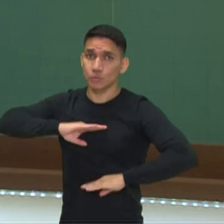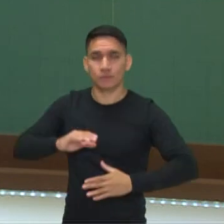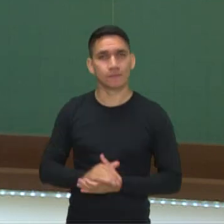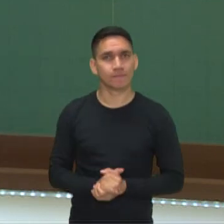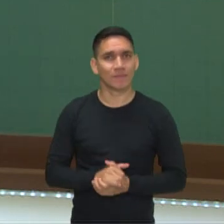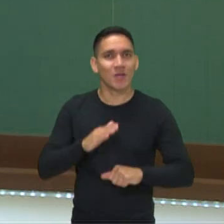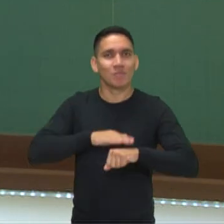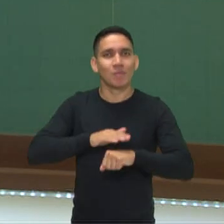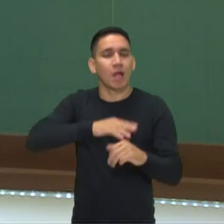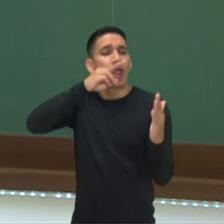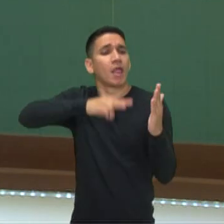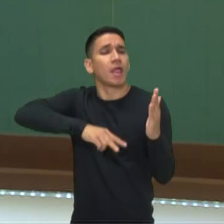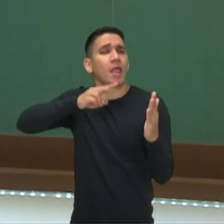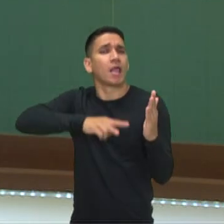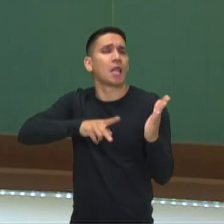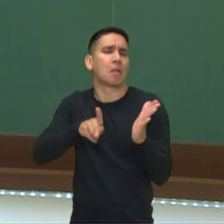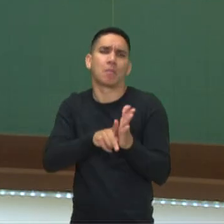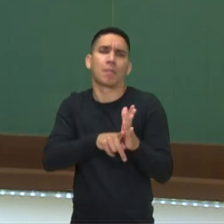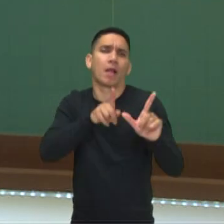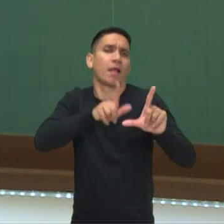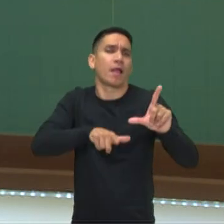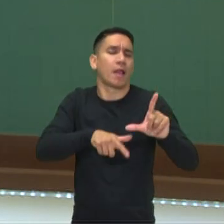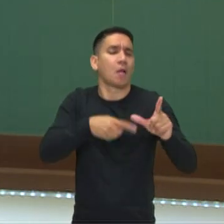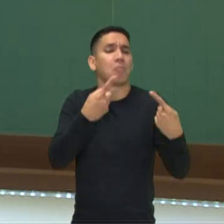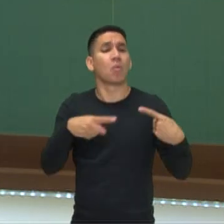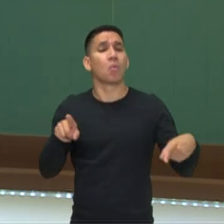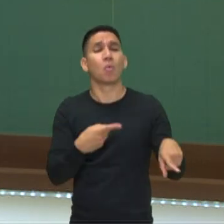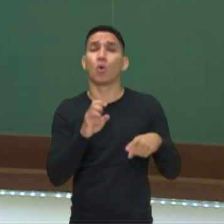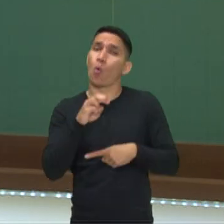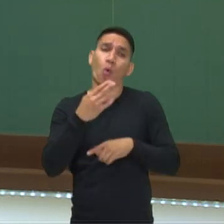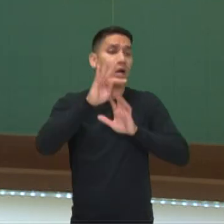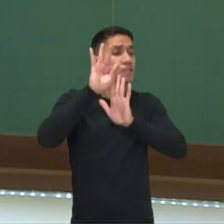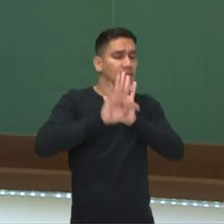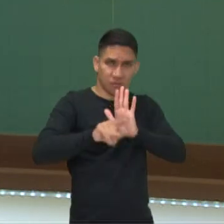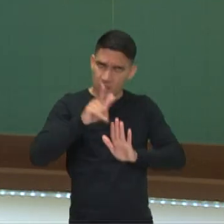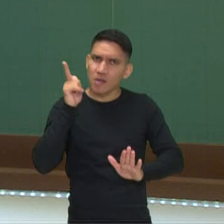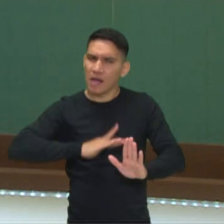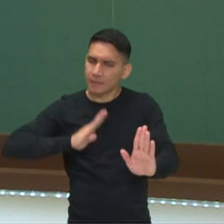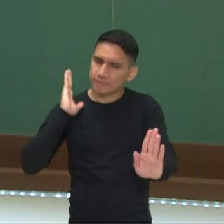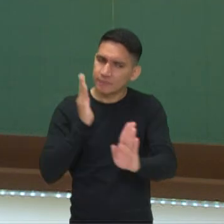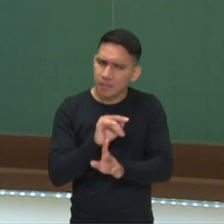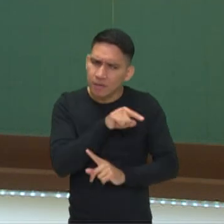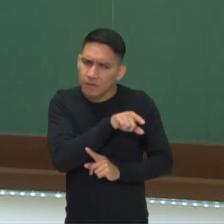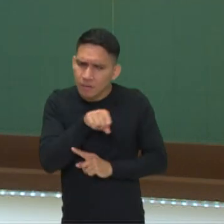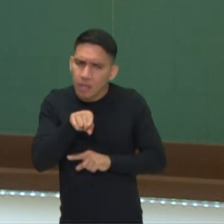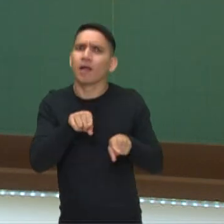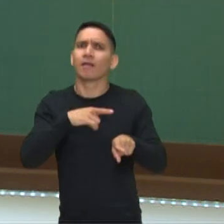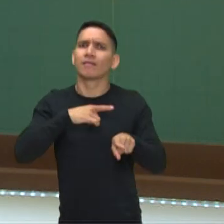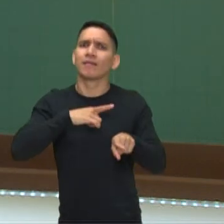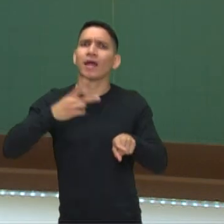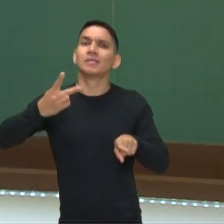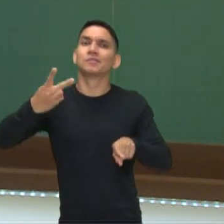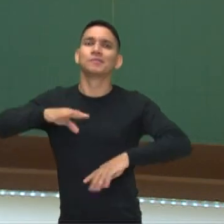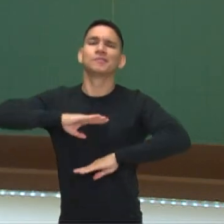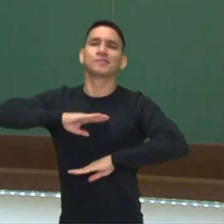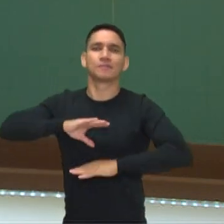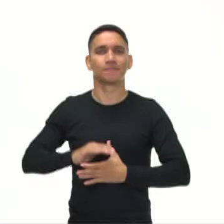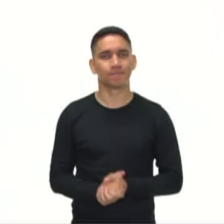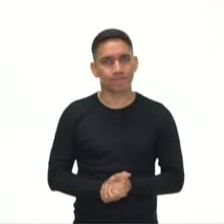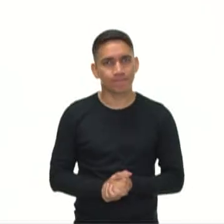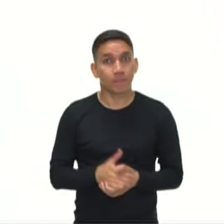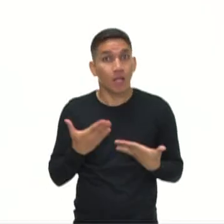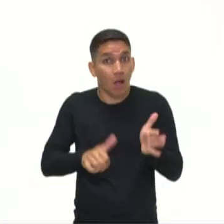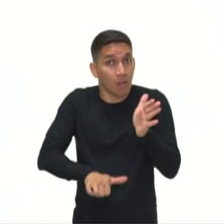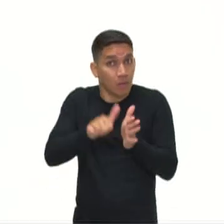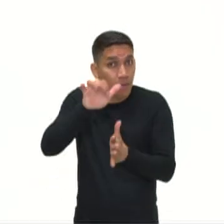Quando você lê numa letra de música, num texto, você consegue identificar que ali está uma segunda condicional? Então,